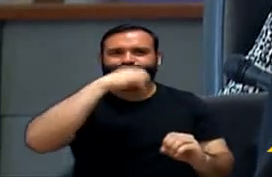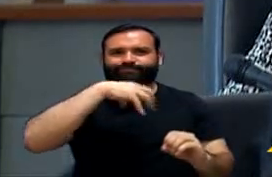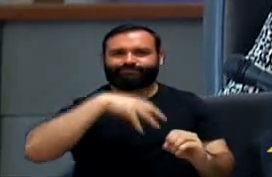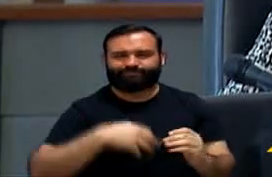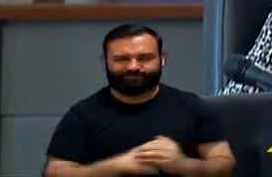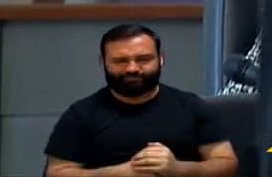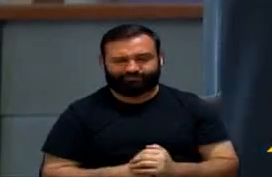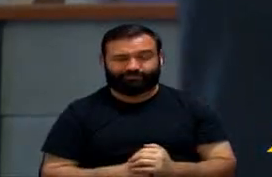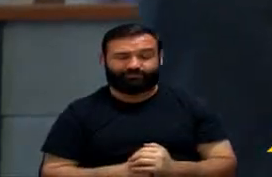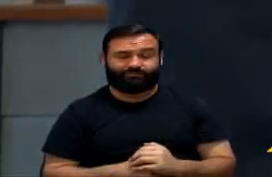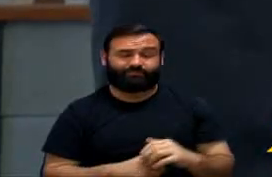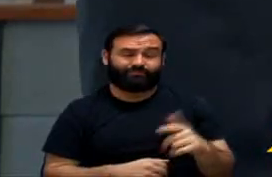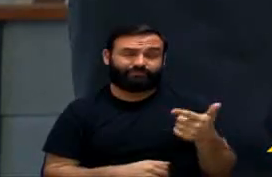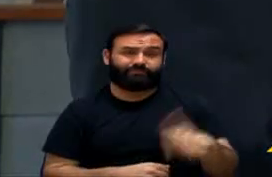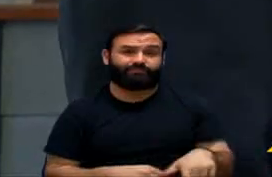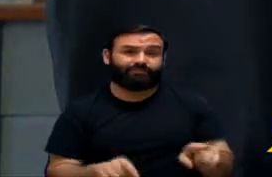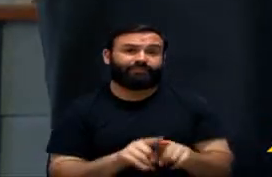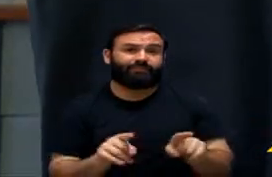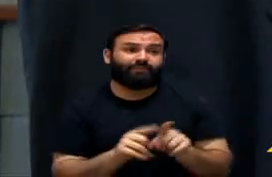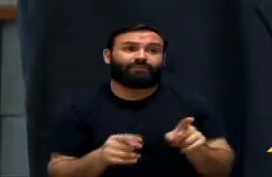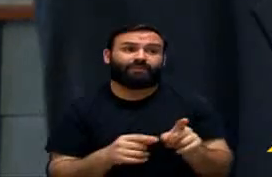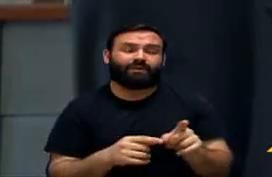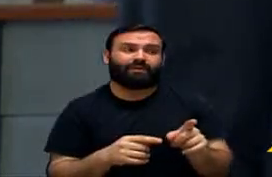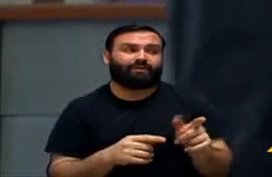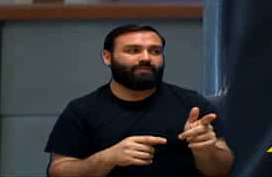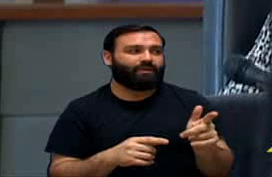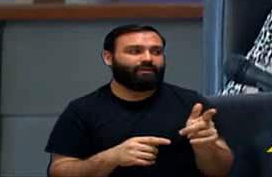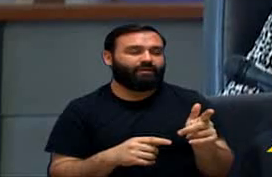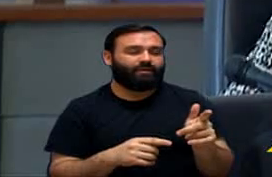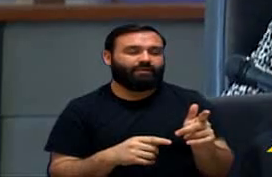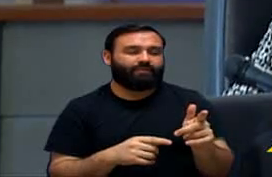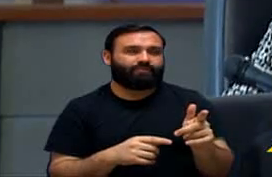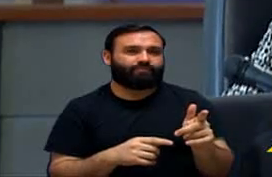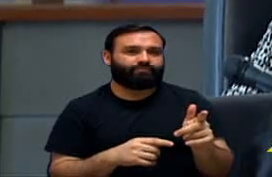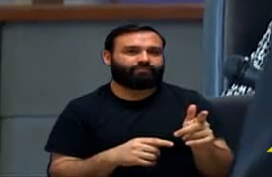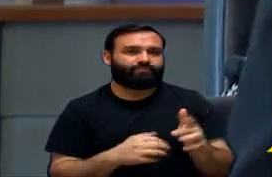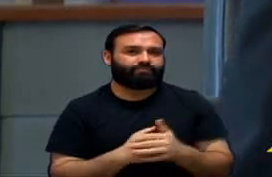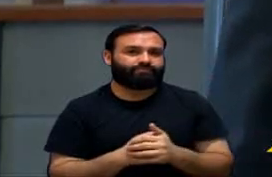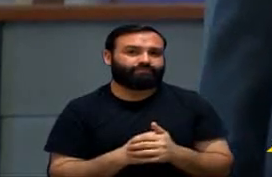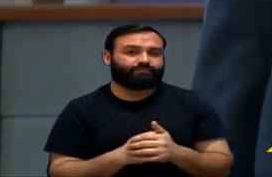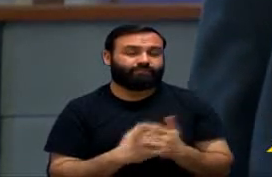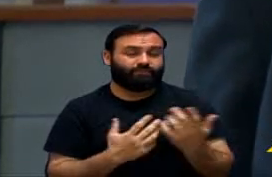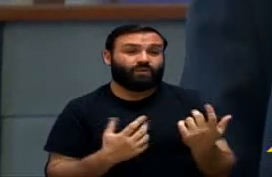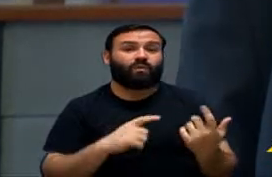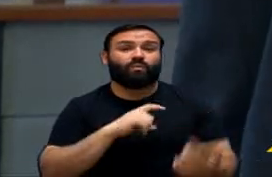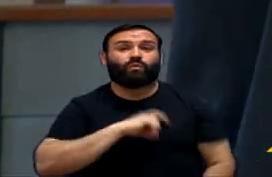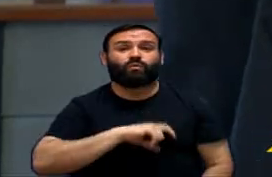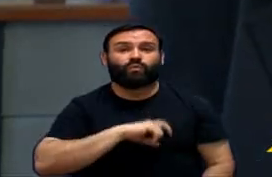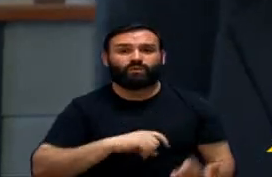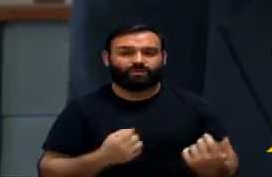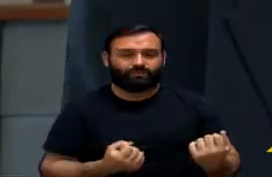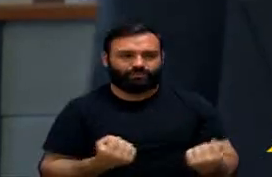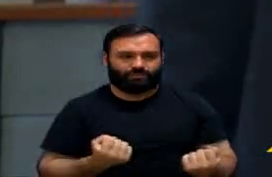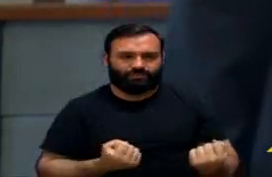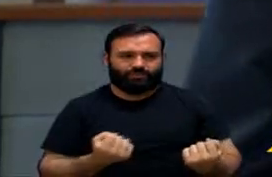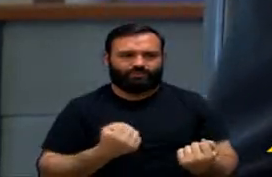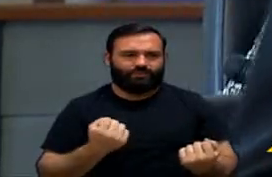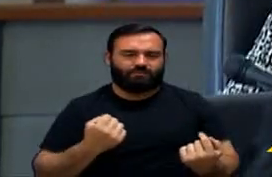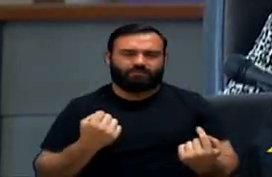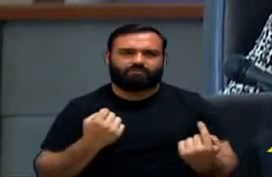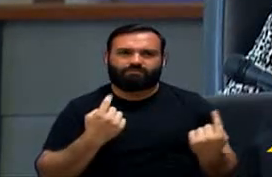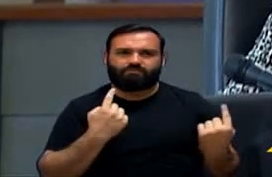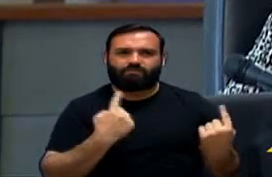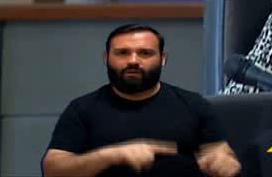nenhum Ah ainda e ainda Gride o o o o motor o Como é que chama agride o